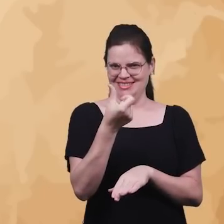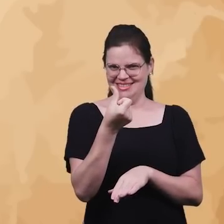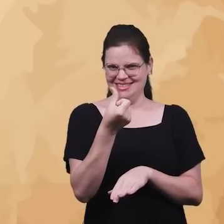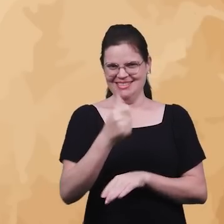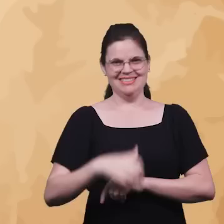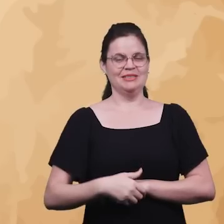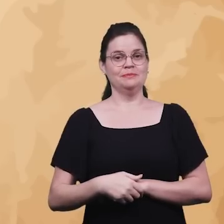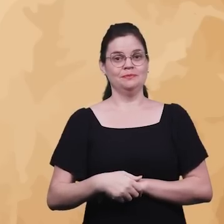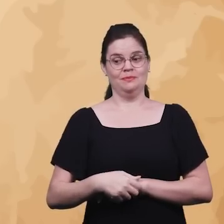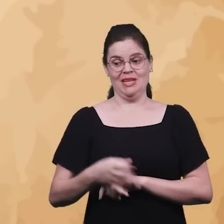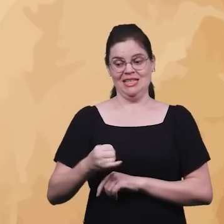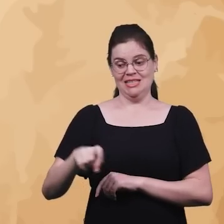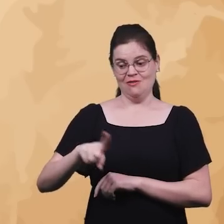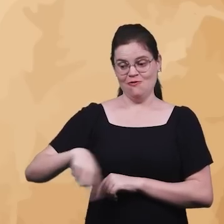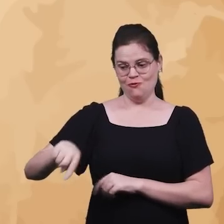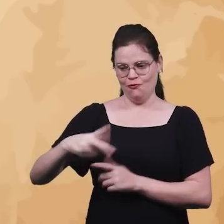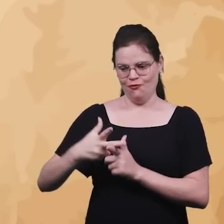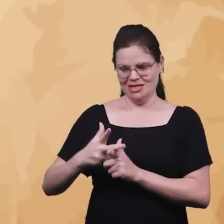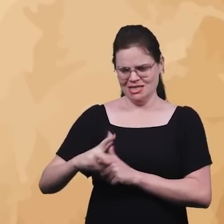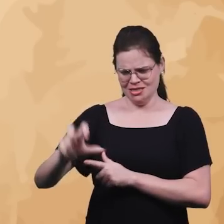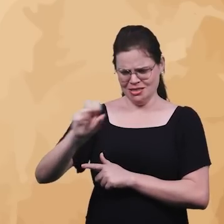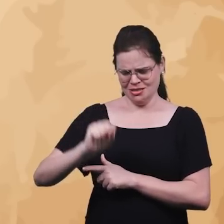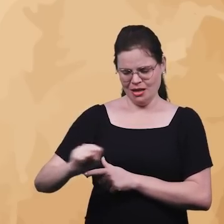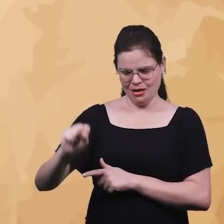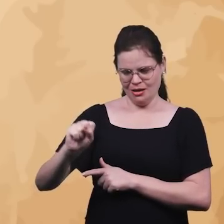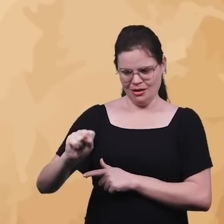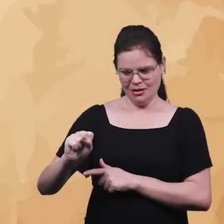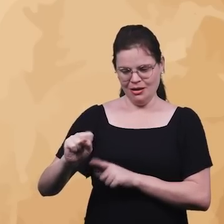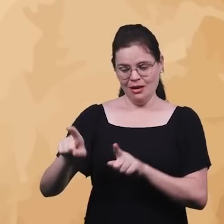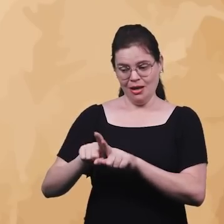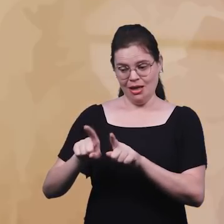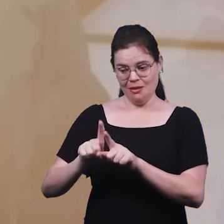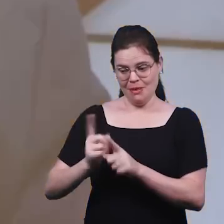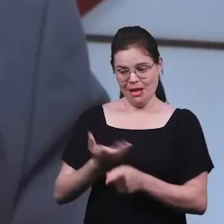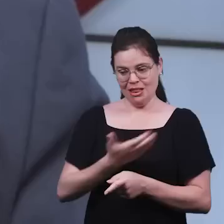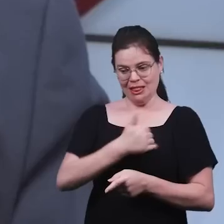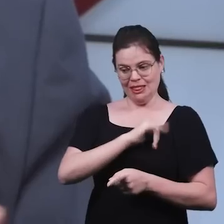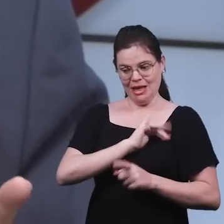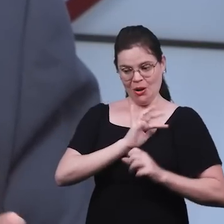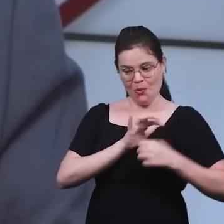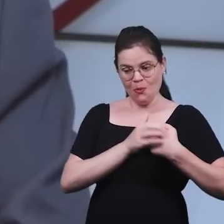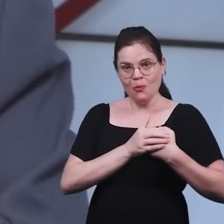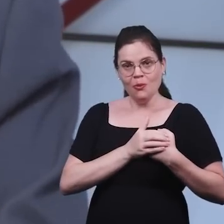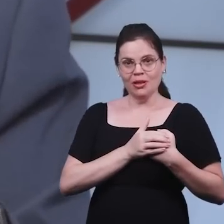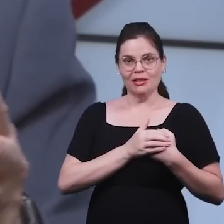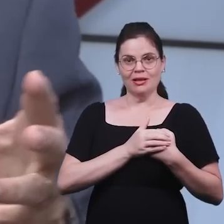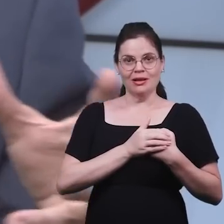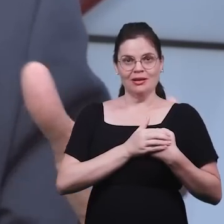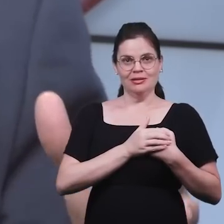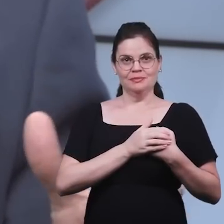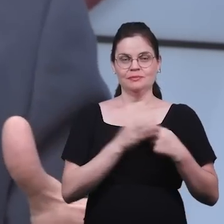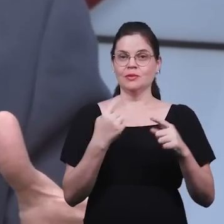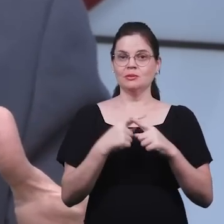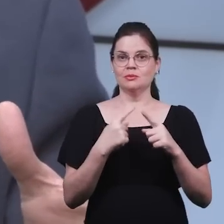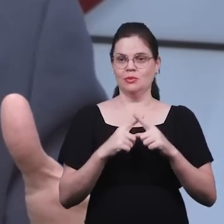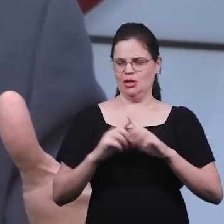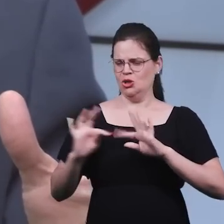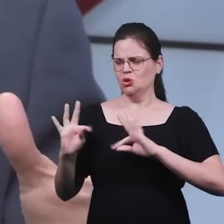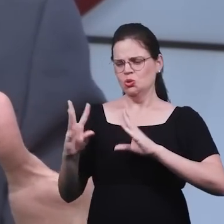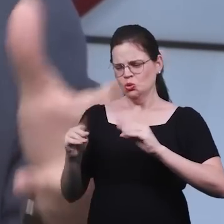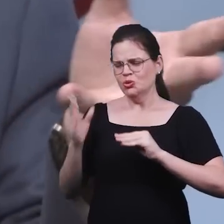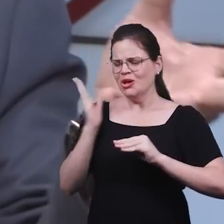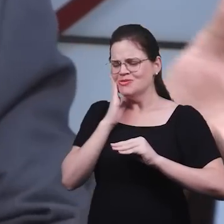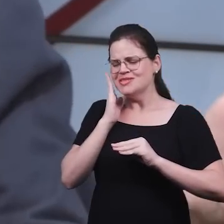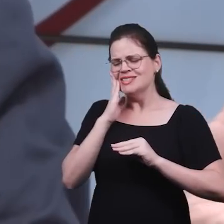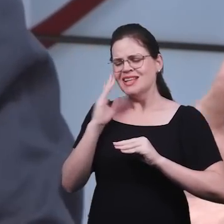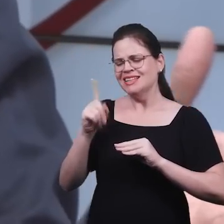verso 26. O que vencer e guardar. Ou seja, diante de todo esse cenário aqui